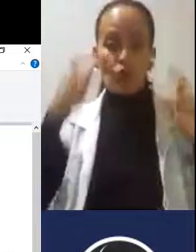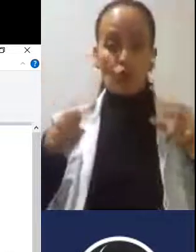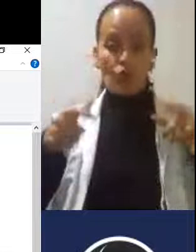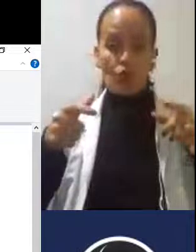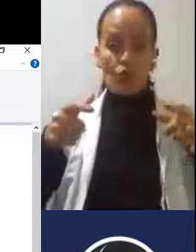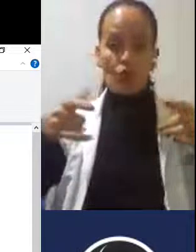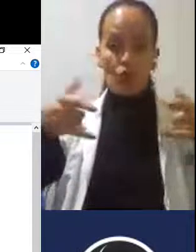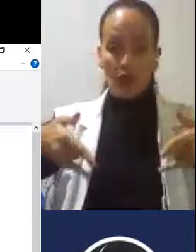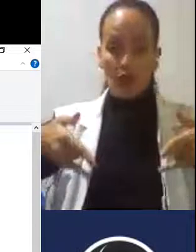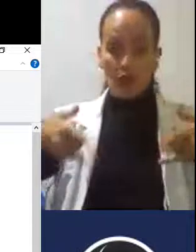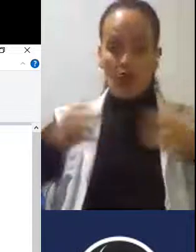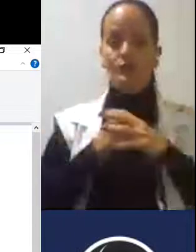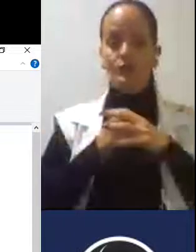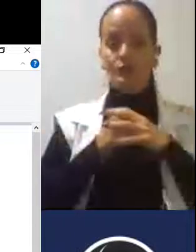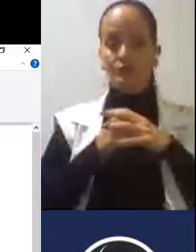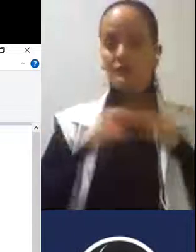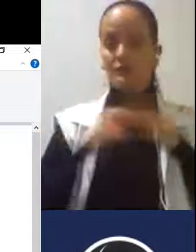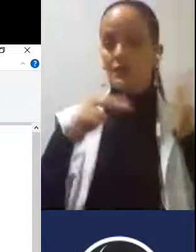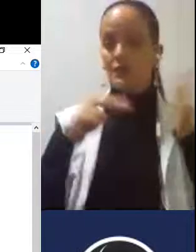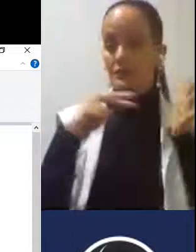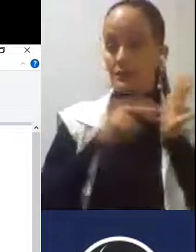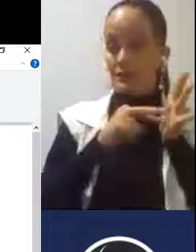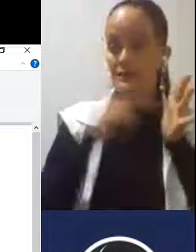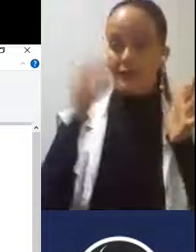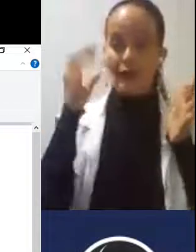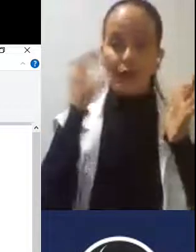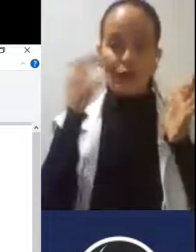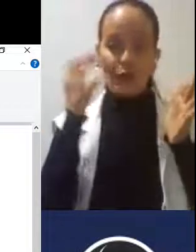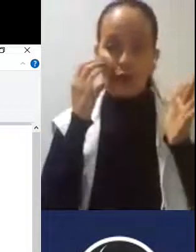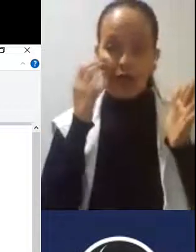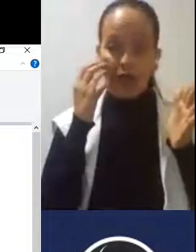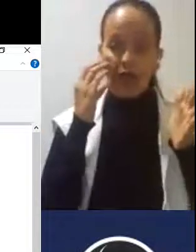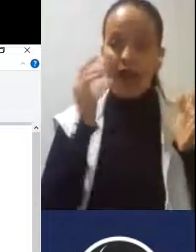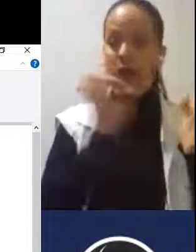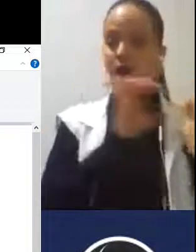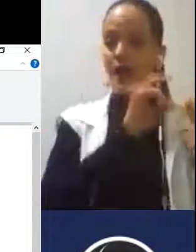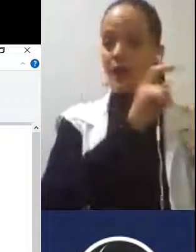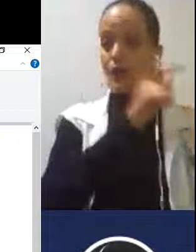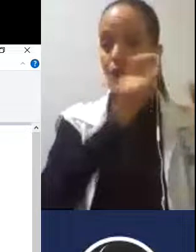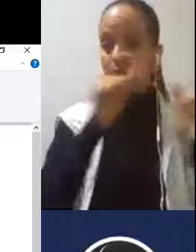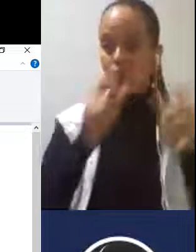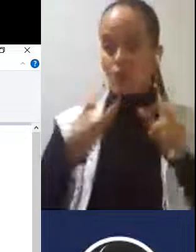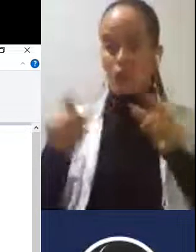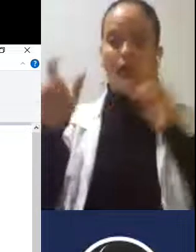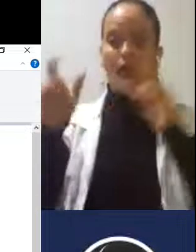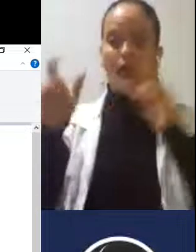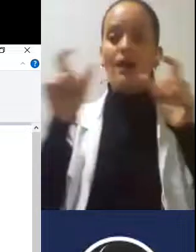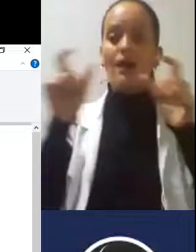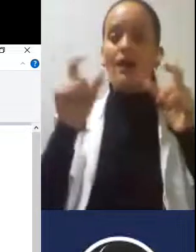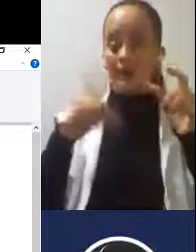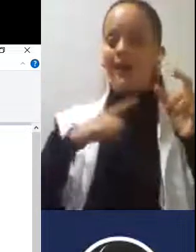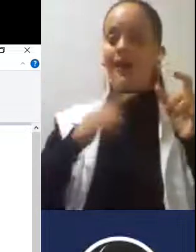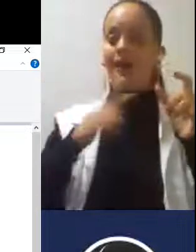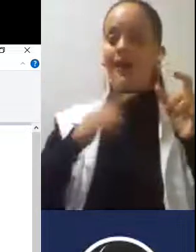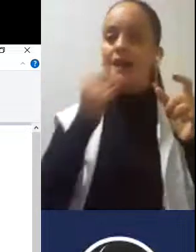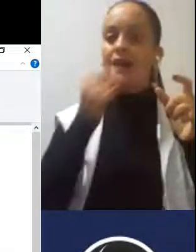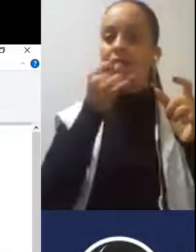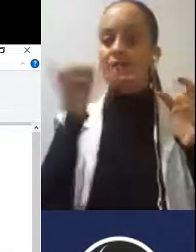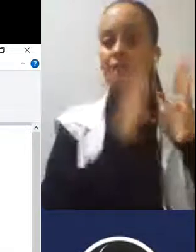certo? Então, essa associação em paralelo aqui, ó, ela é a mais importante de todas, porque ela é o que está mais presente no nosso dia a